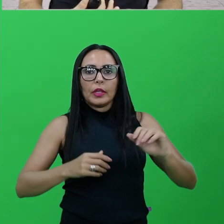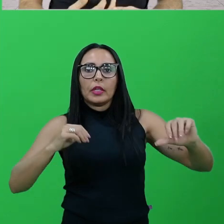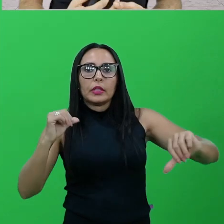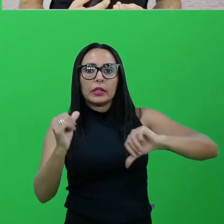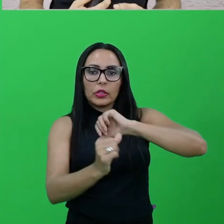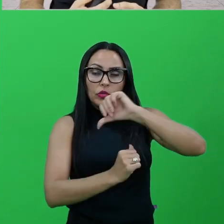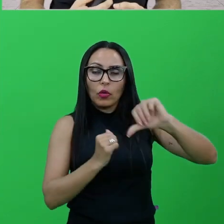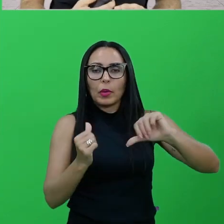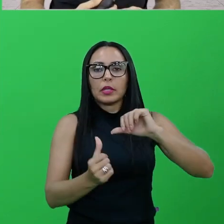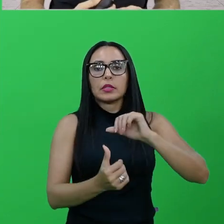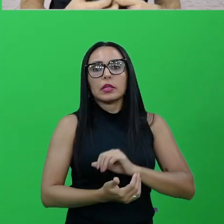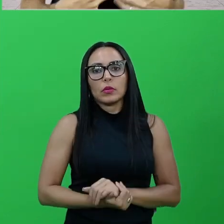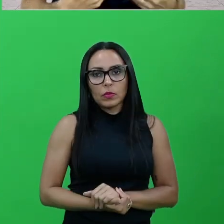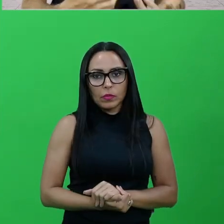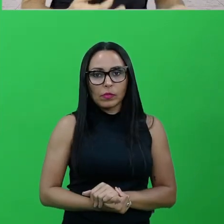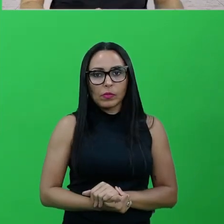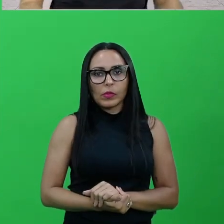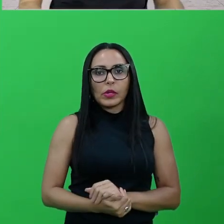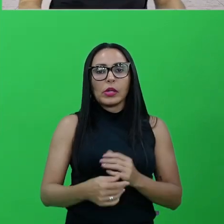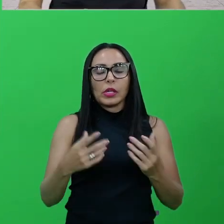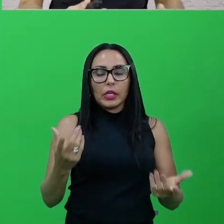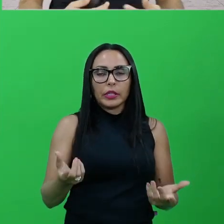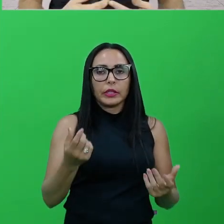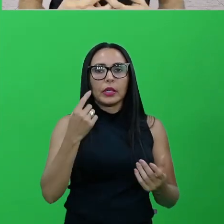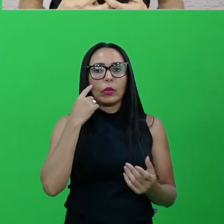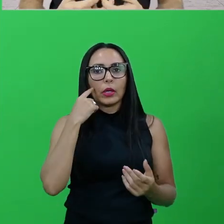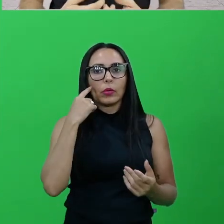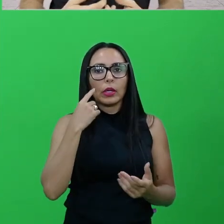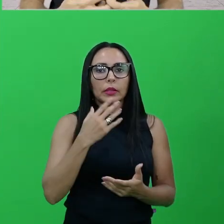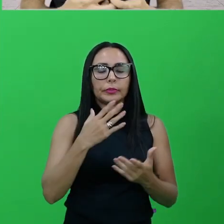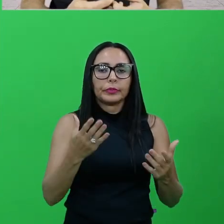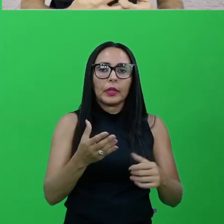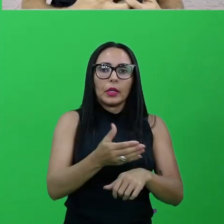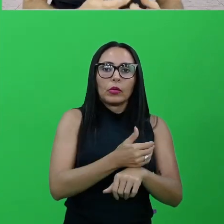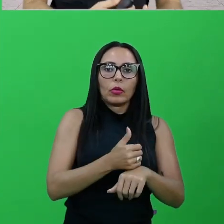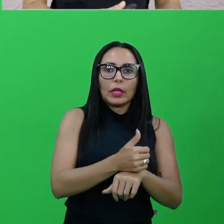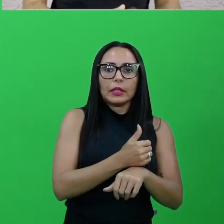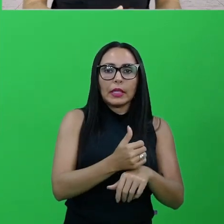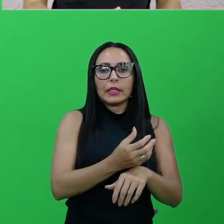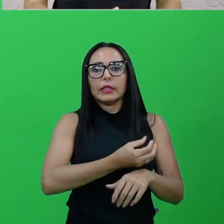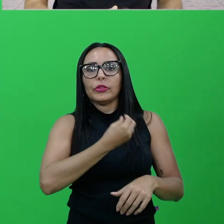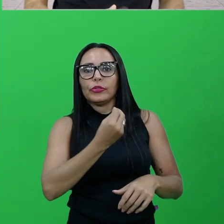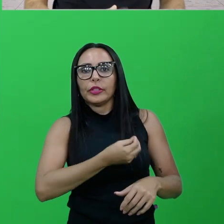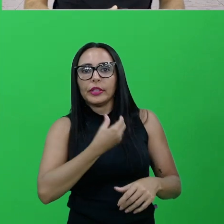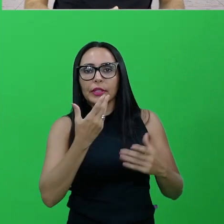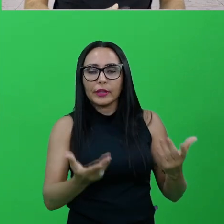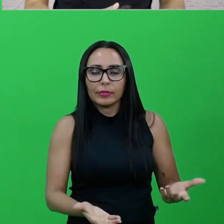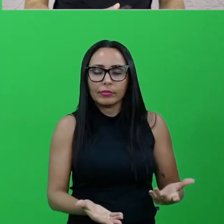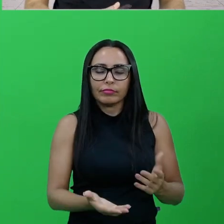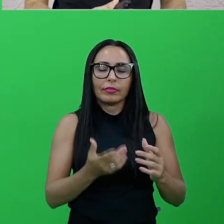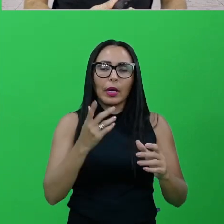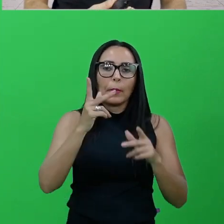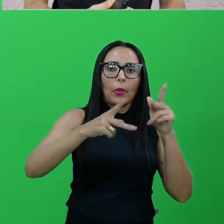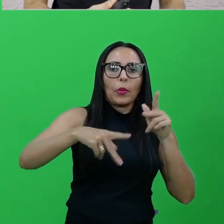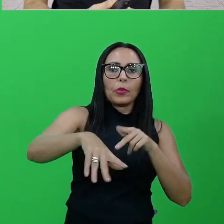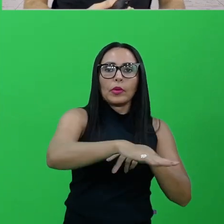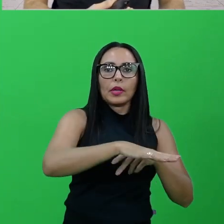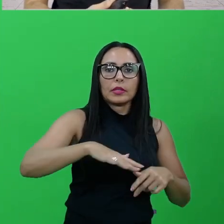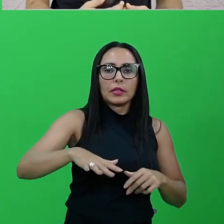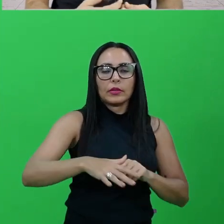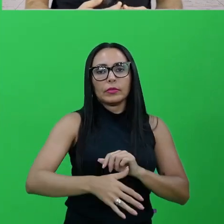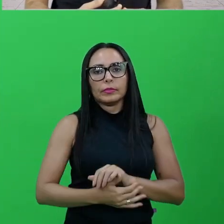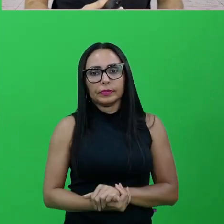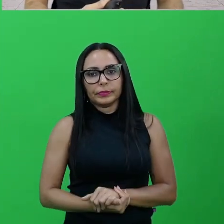transformação com relação à qualidade de vida da população, a maneira como determinado nicho da população é atendido,